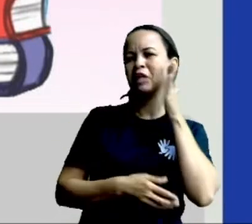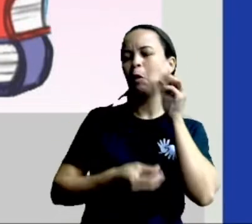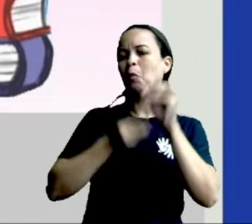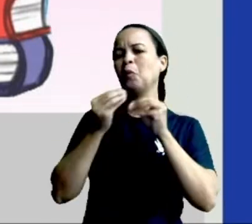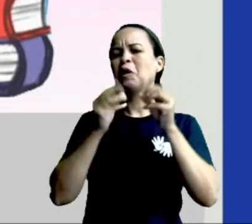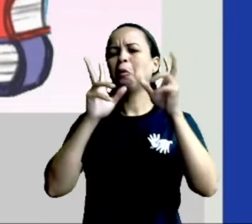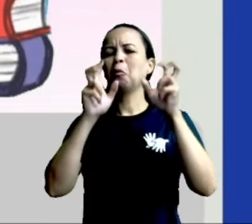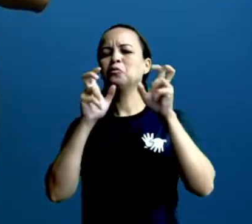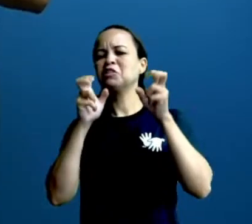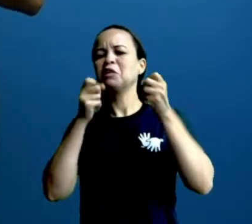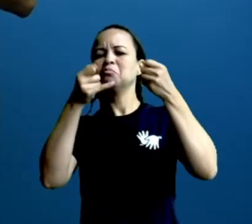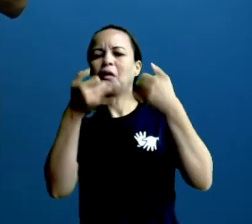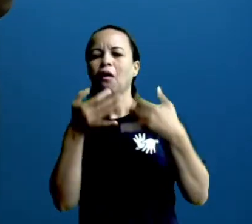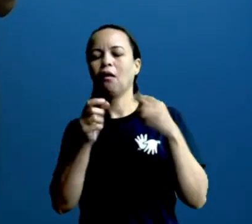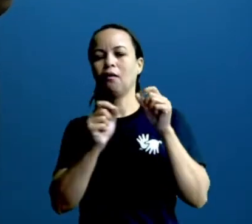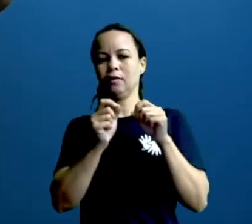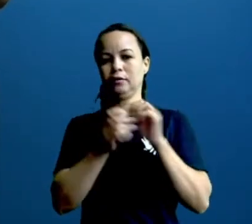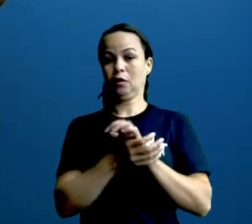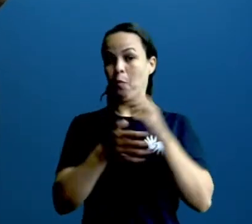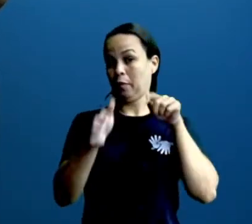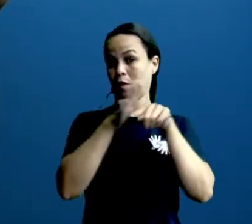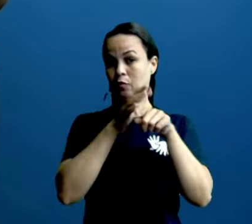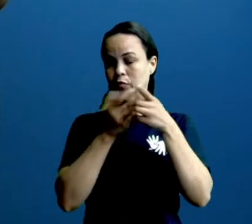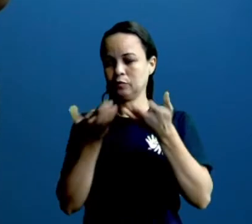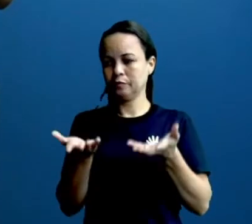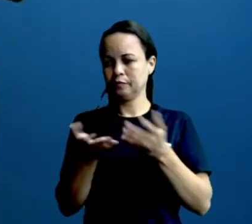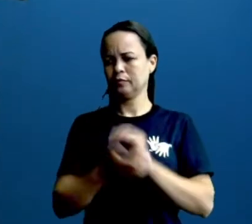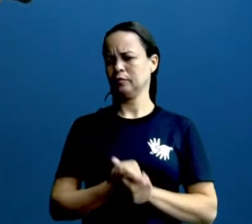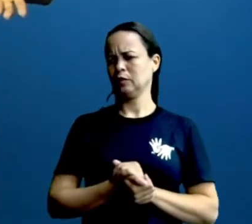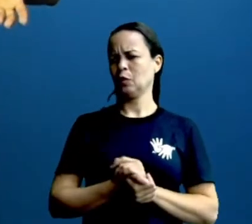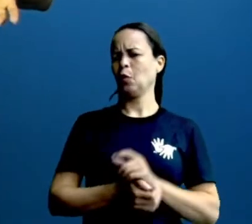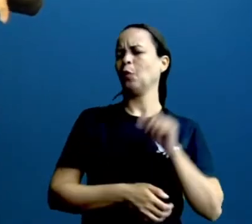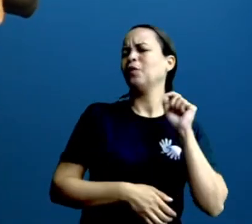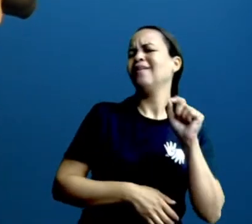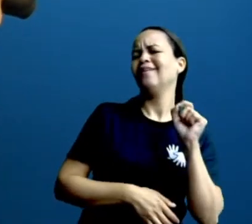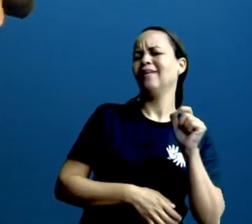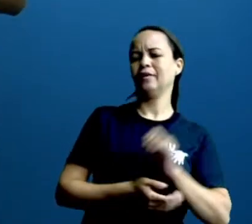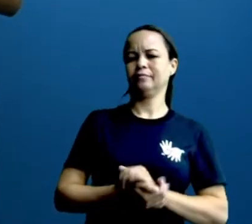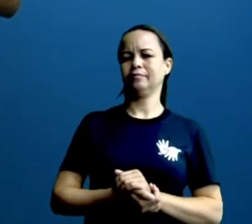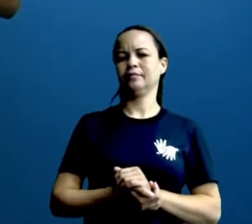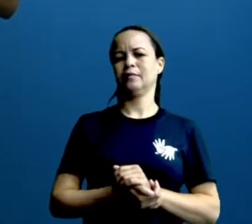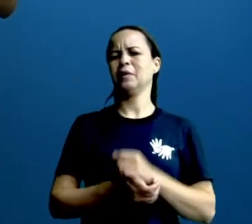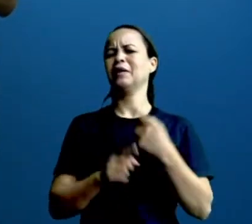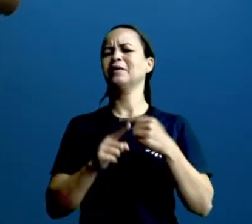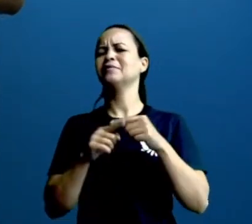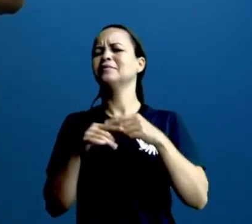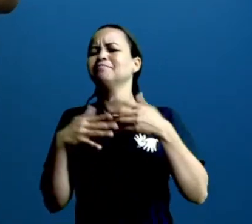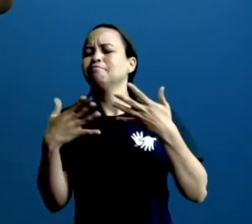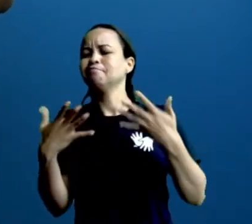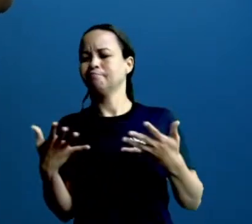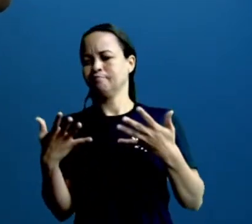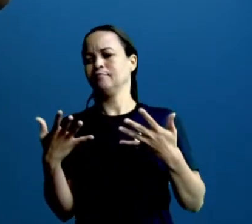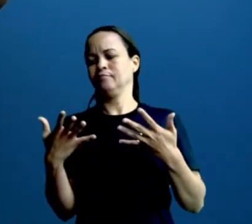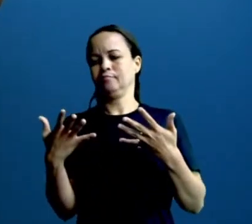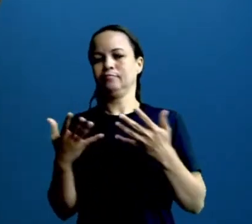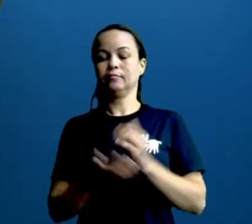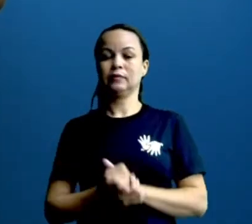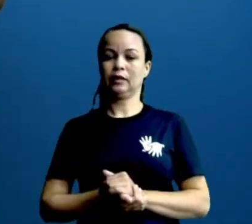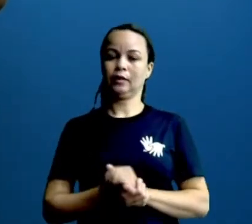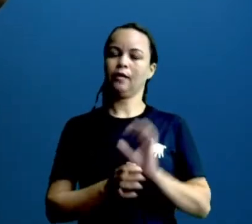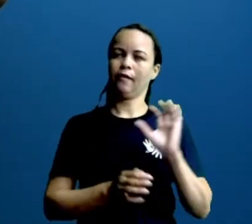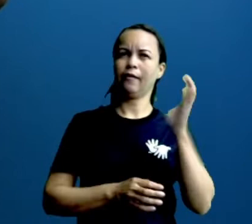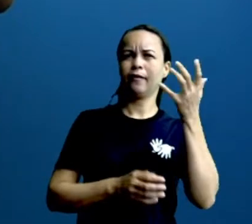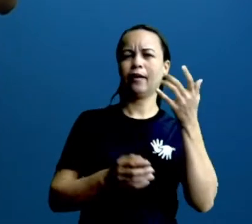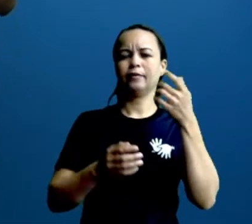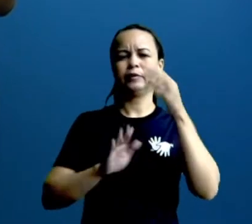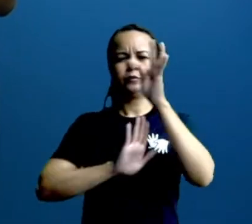quer dizer. Então, eu posso perguntar, o que é? E para que serve? Claro, se a gente está trabalhando o texto, a gente precisa